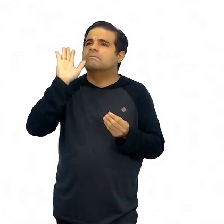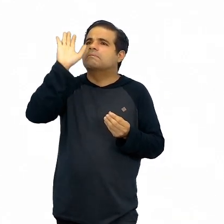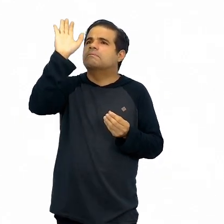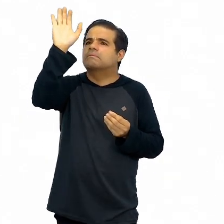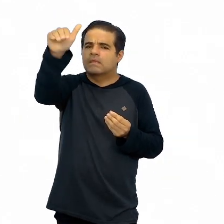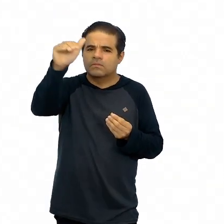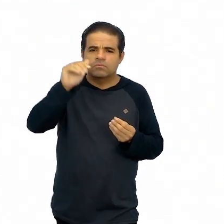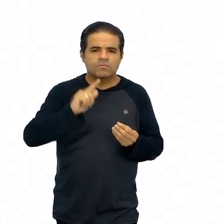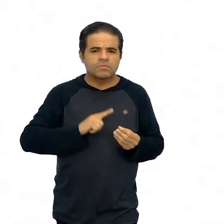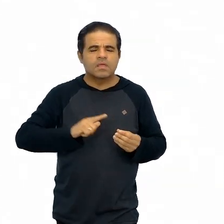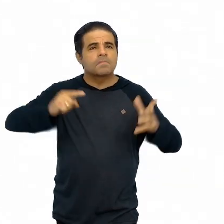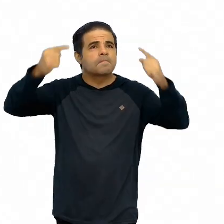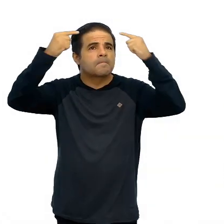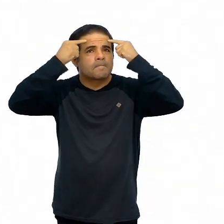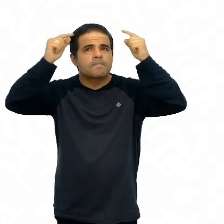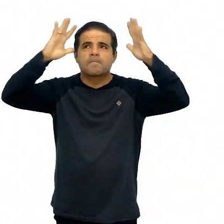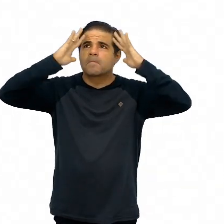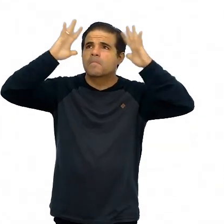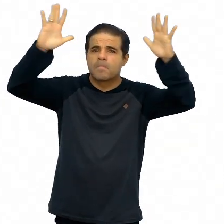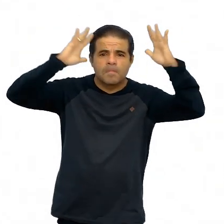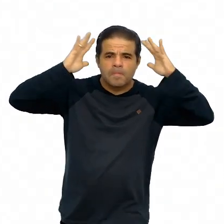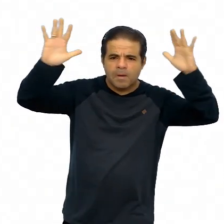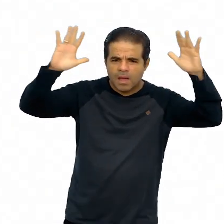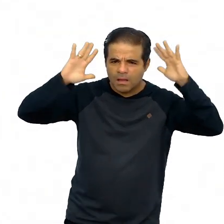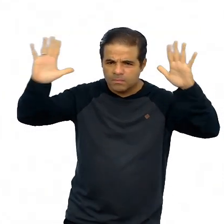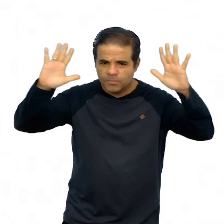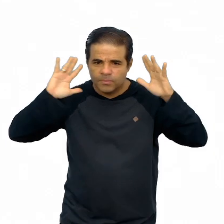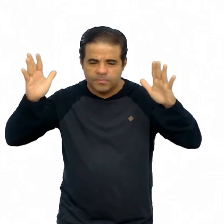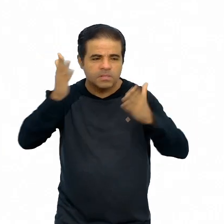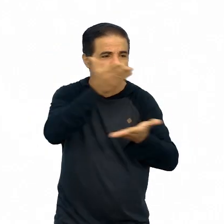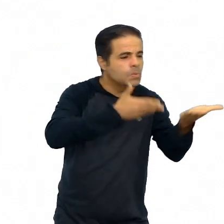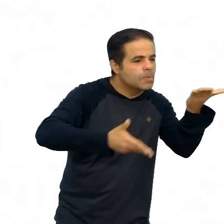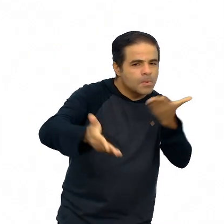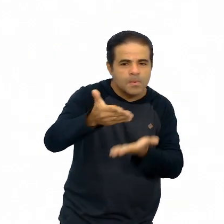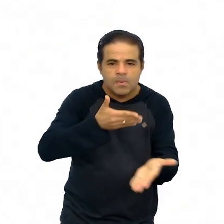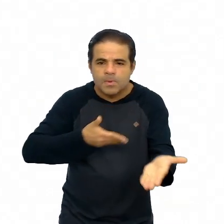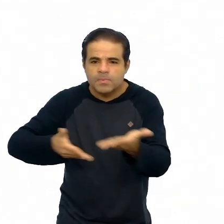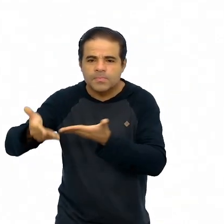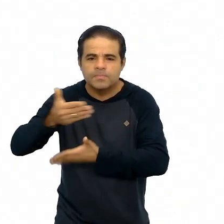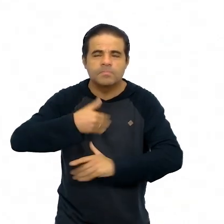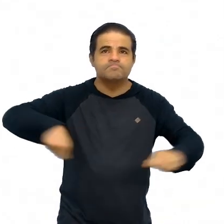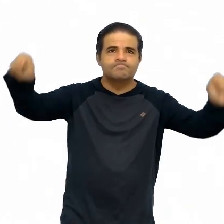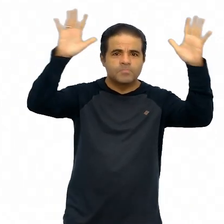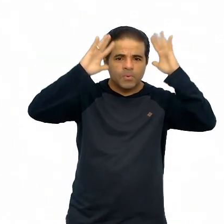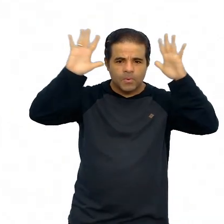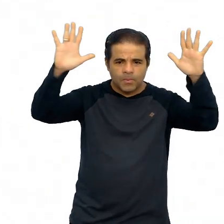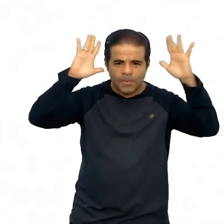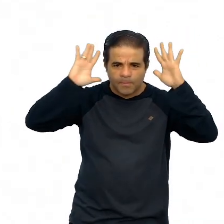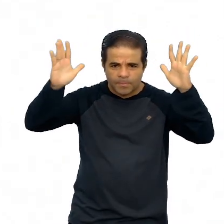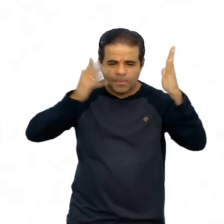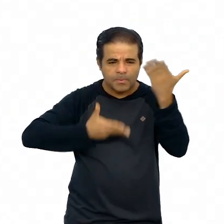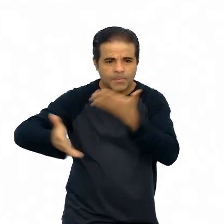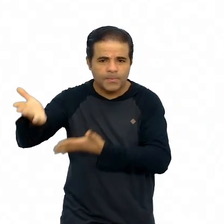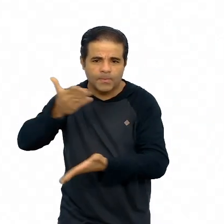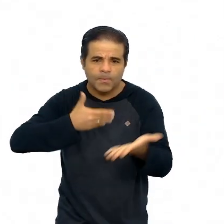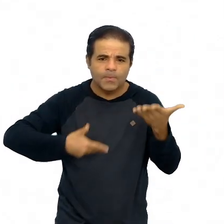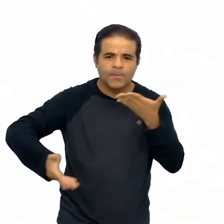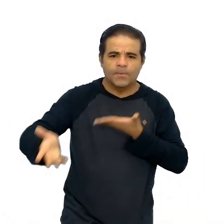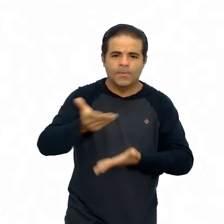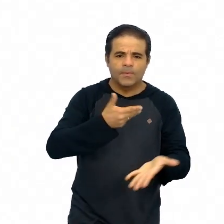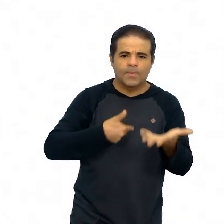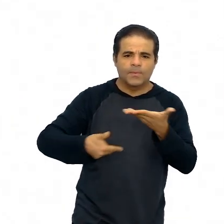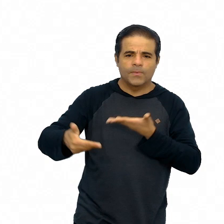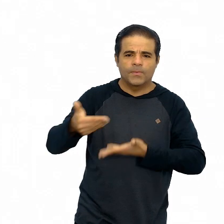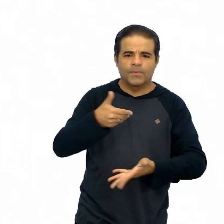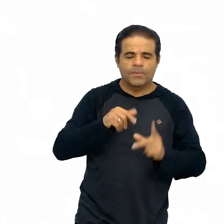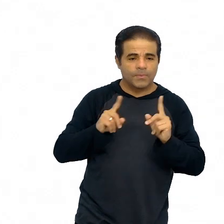vão pensar quando vem? Será que eles vão relacionar isso com o teorema de Pitágoras, né?